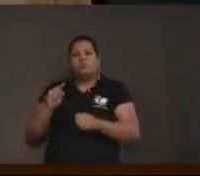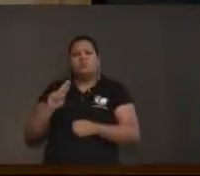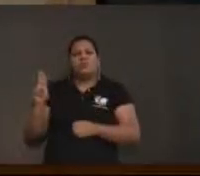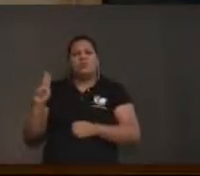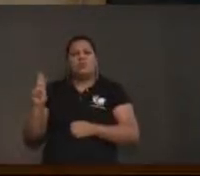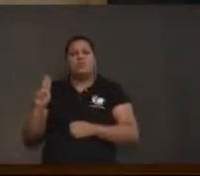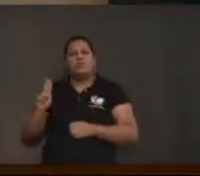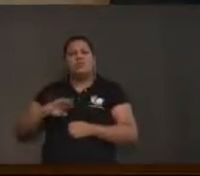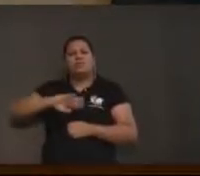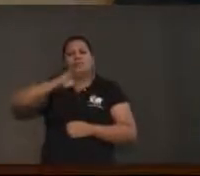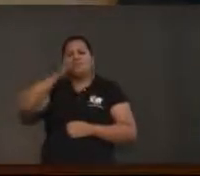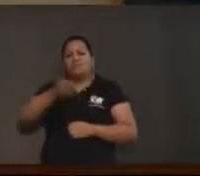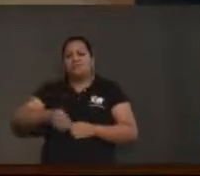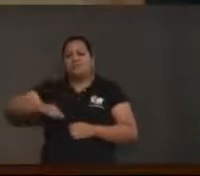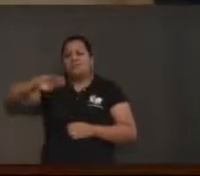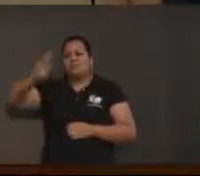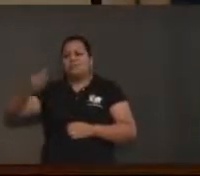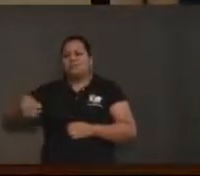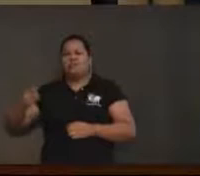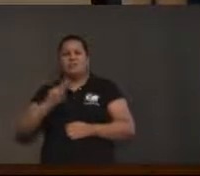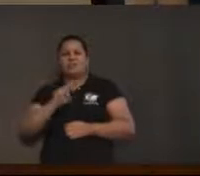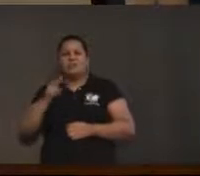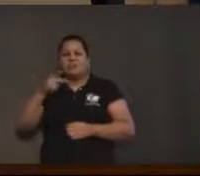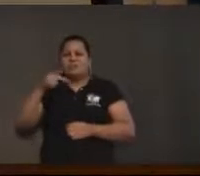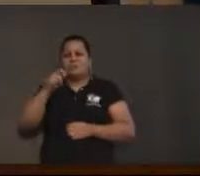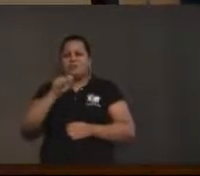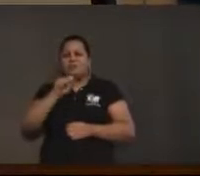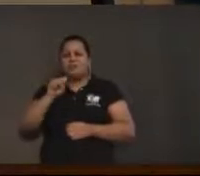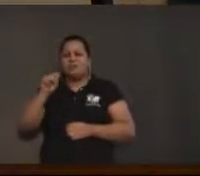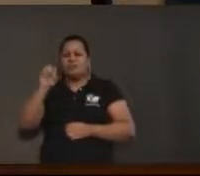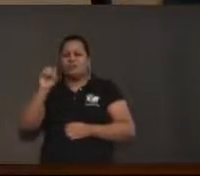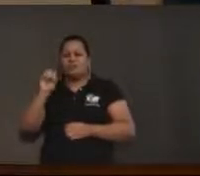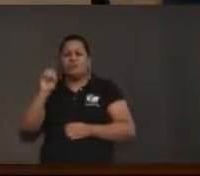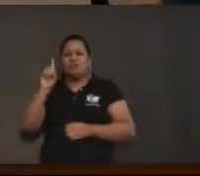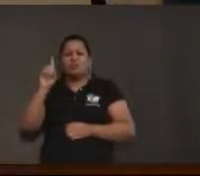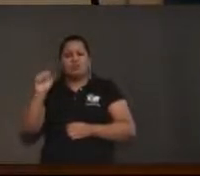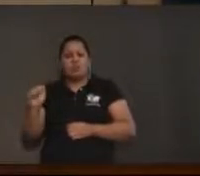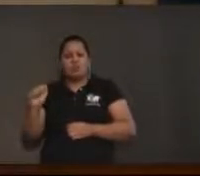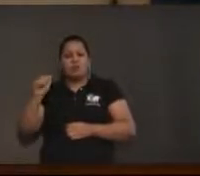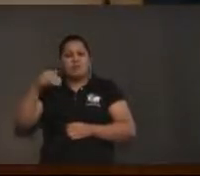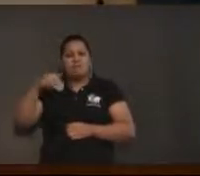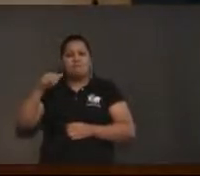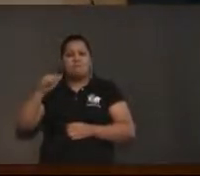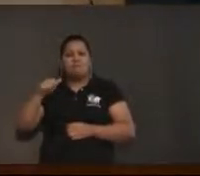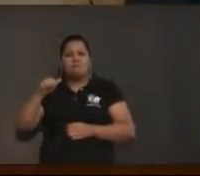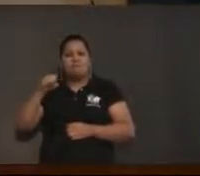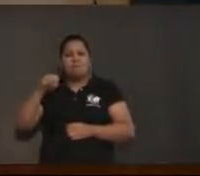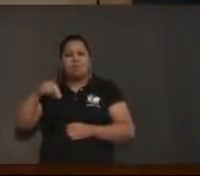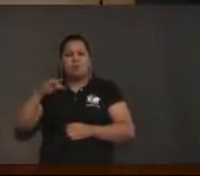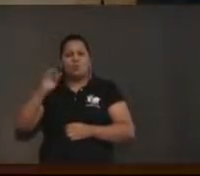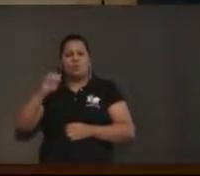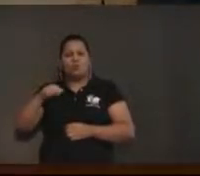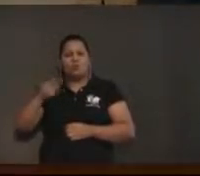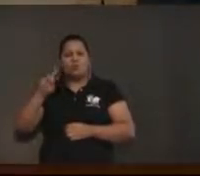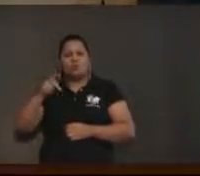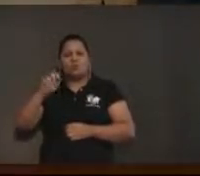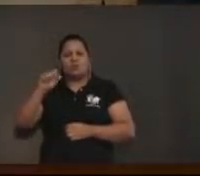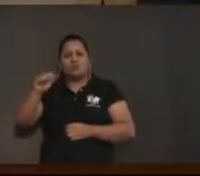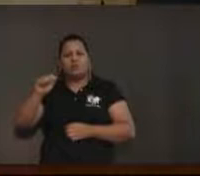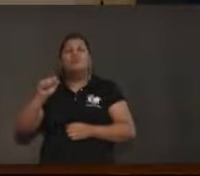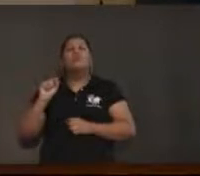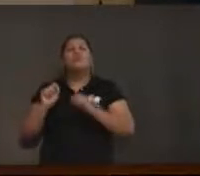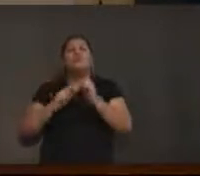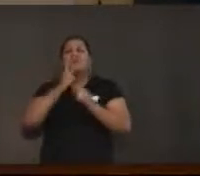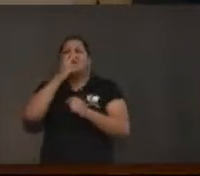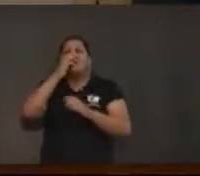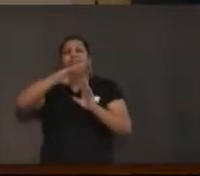bonito eu acho até hoje estão bonito passo na montanha porque eu faço da montanha mesmo quem tenta passar uma cordilheira de